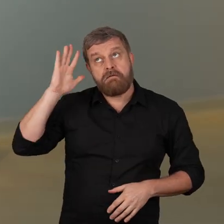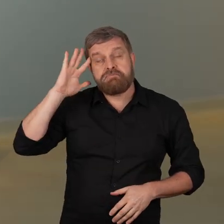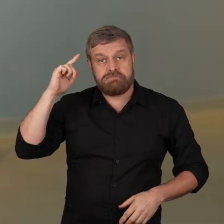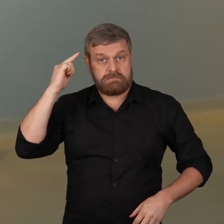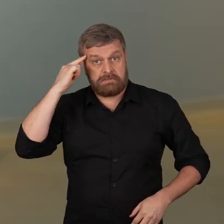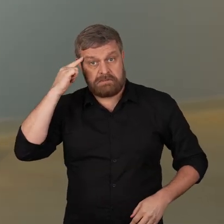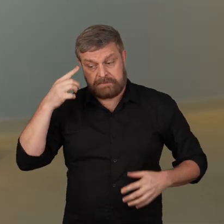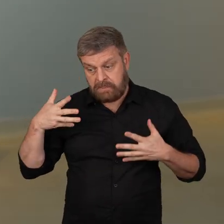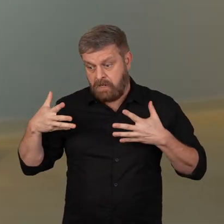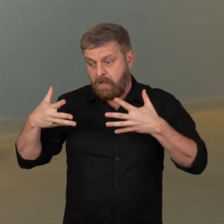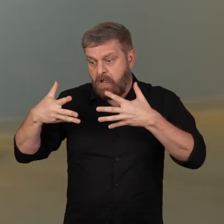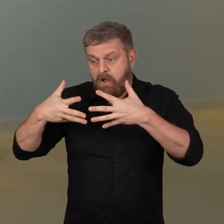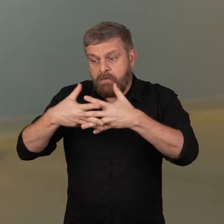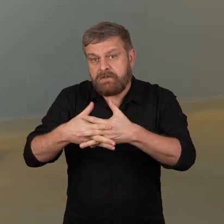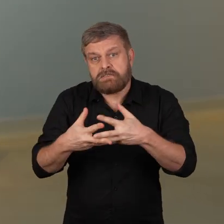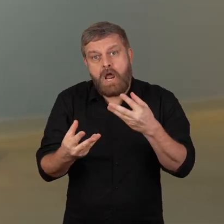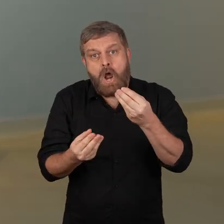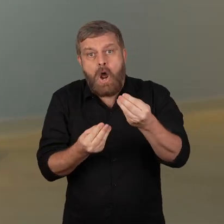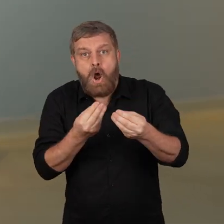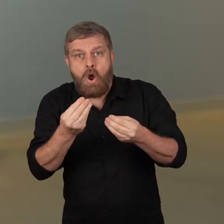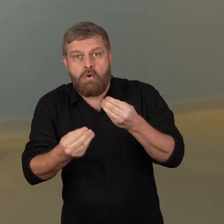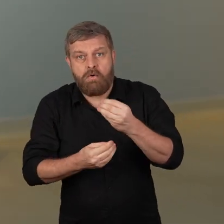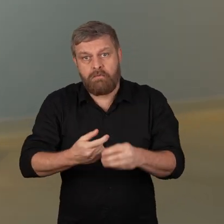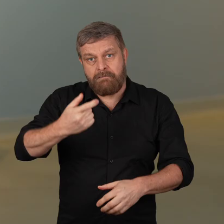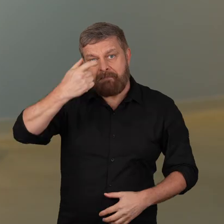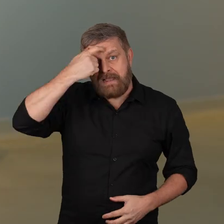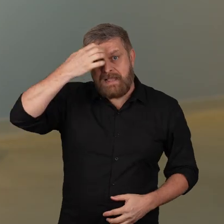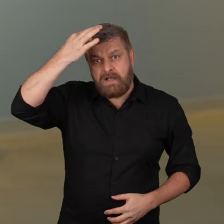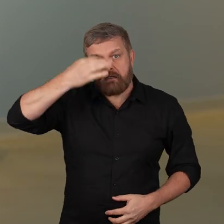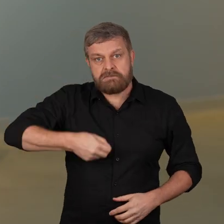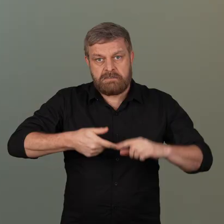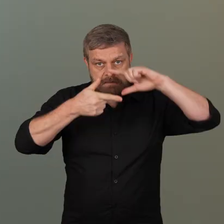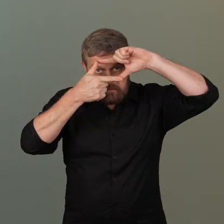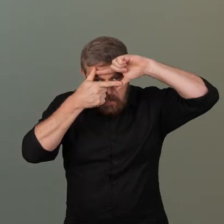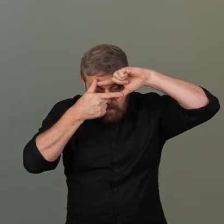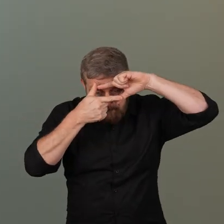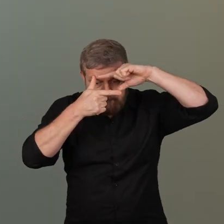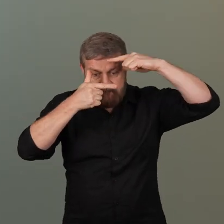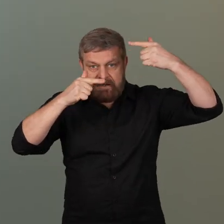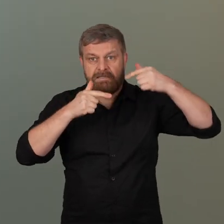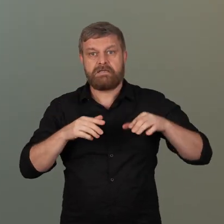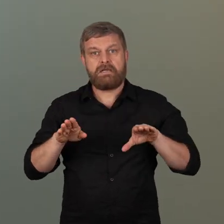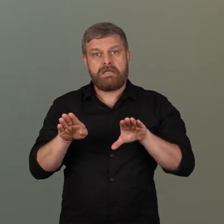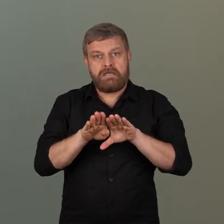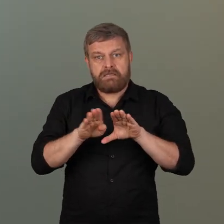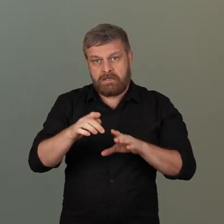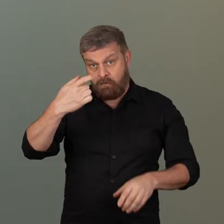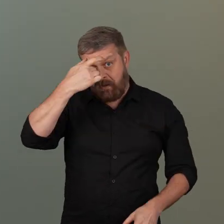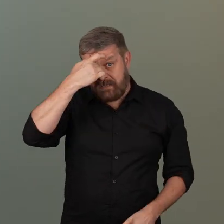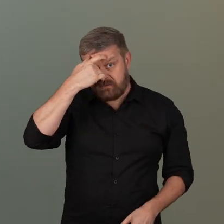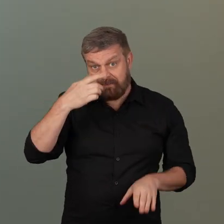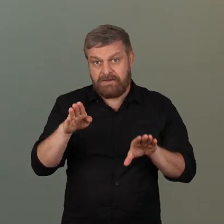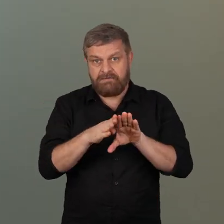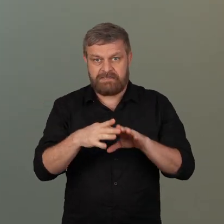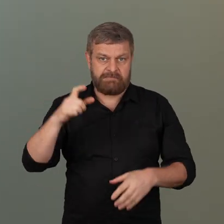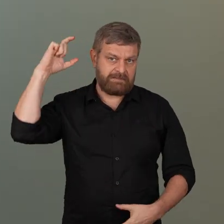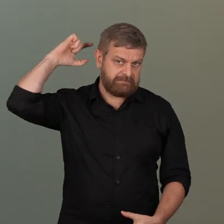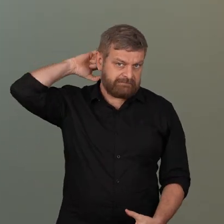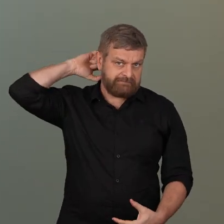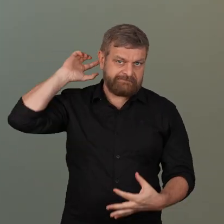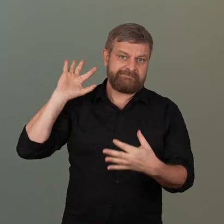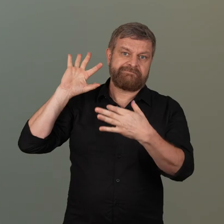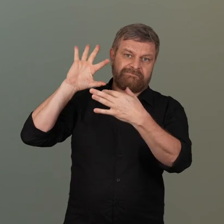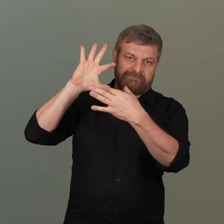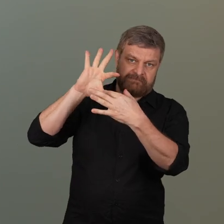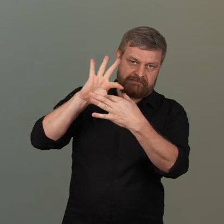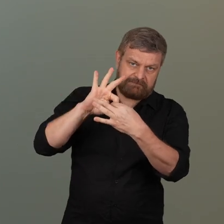a complexidade como uma racionalidade aberta, que inclui o racional, mas também o